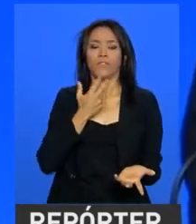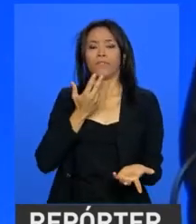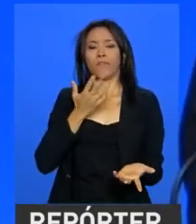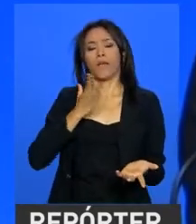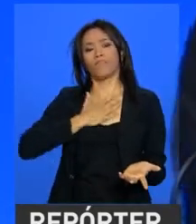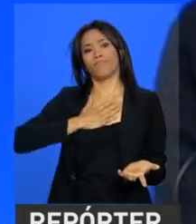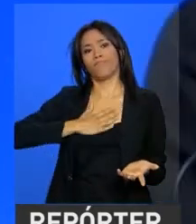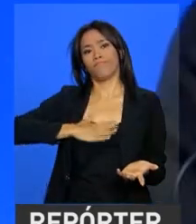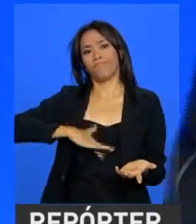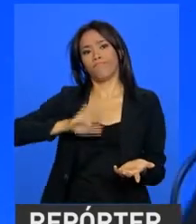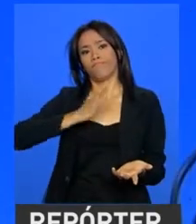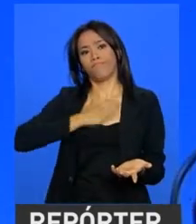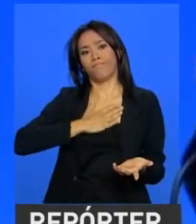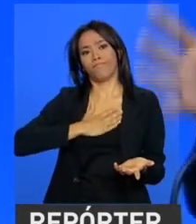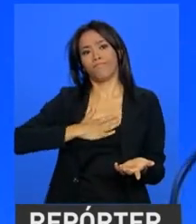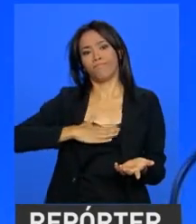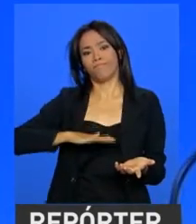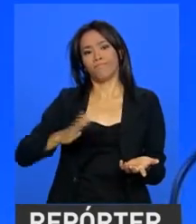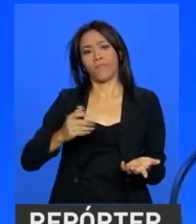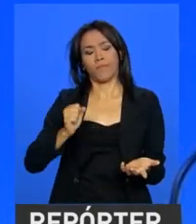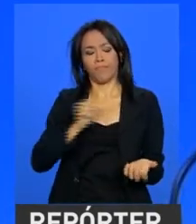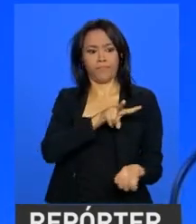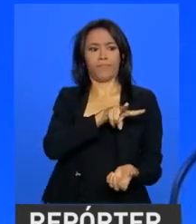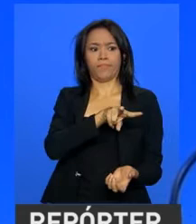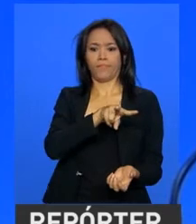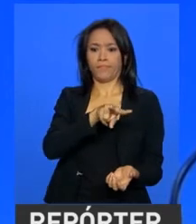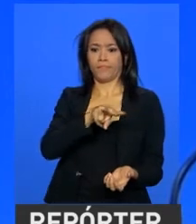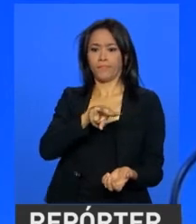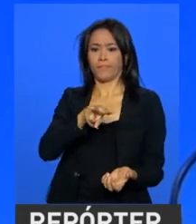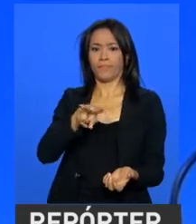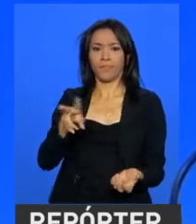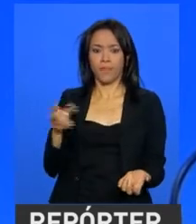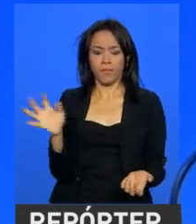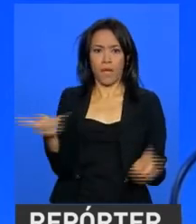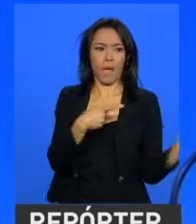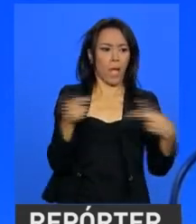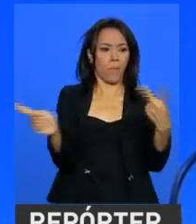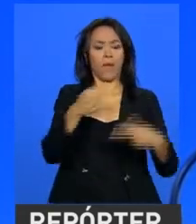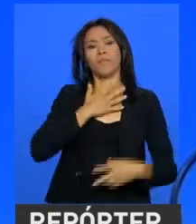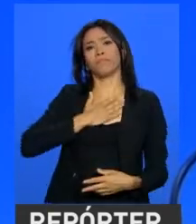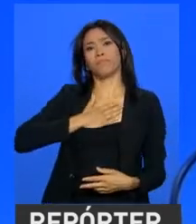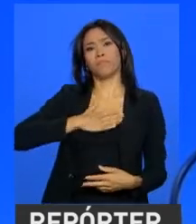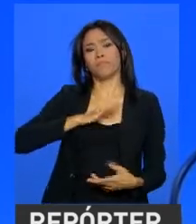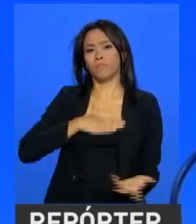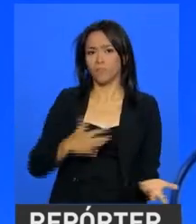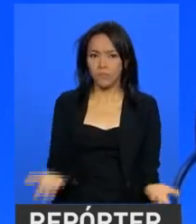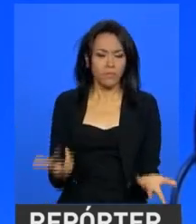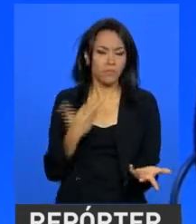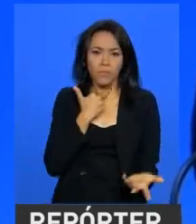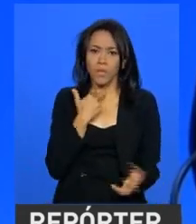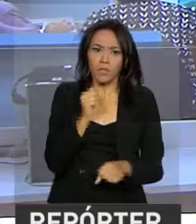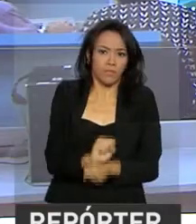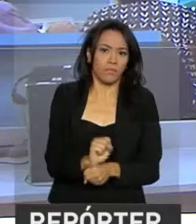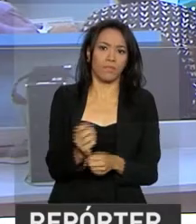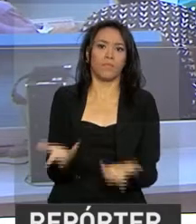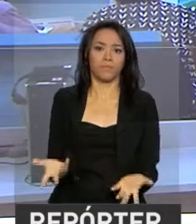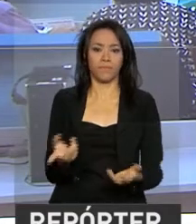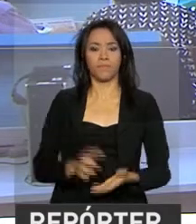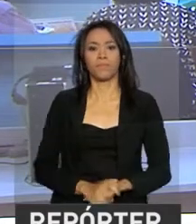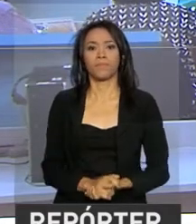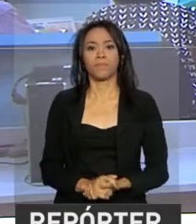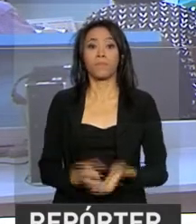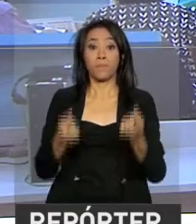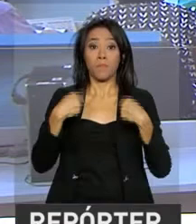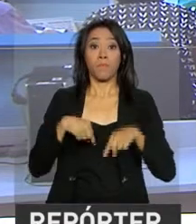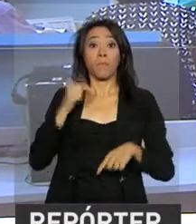aquietar-se em face daquilo que é mal produzido, mas também não pode, como aqui foi dito, paralisar.